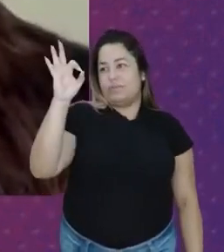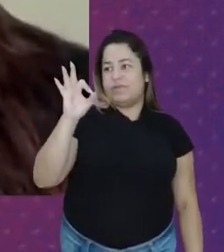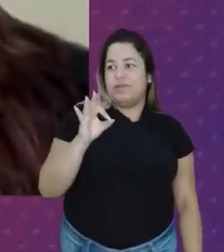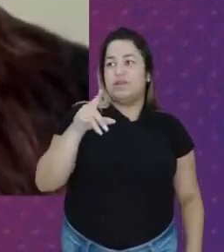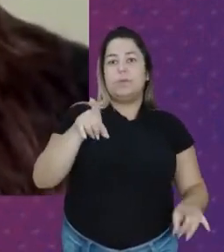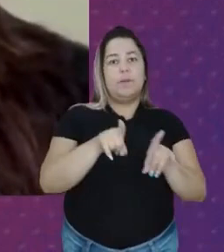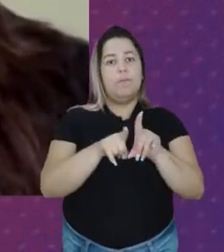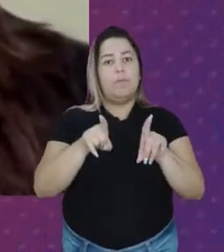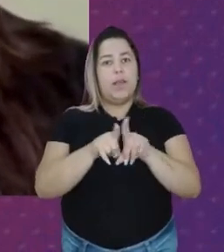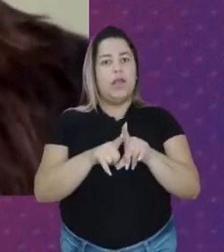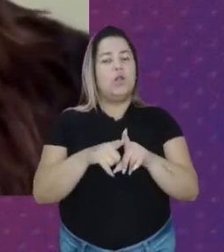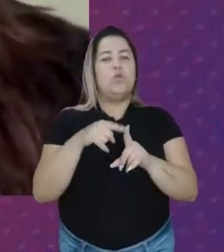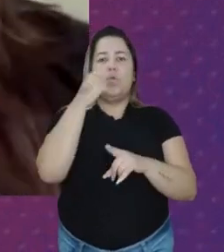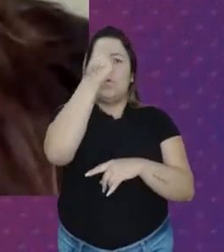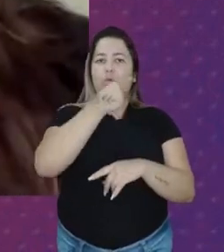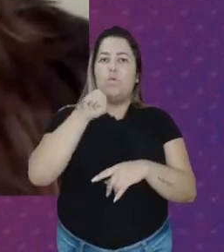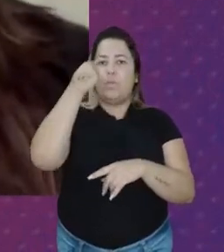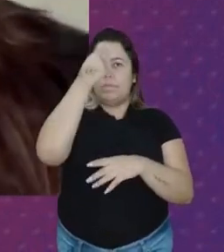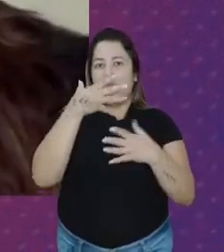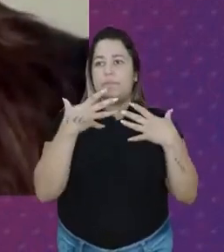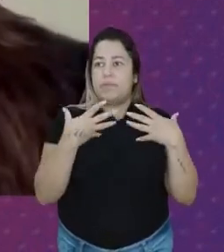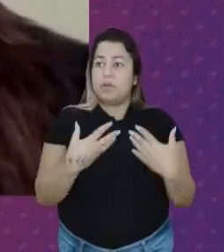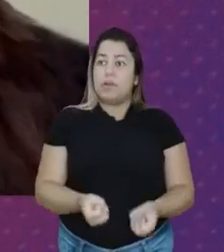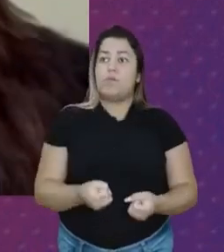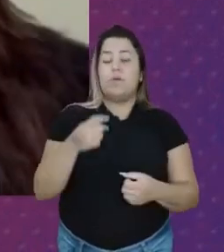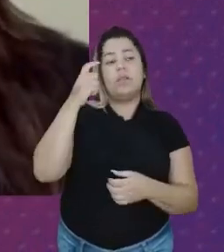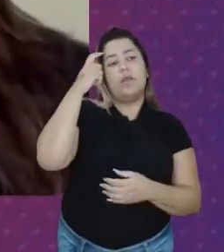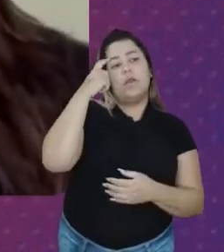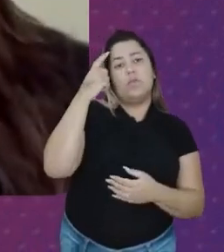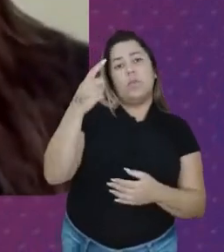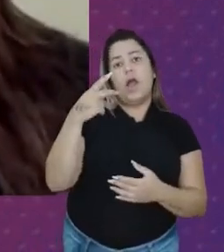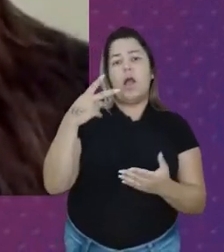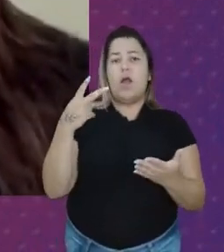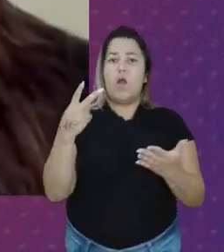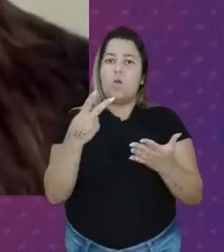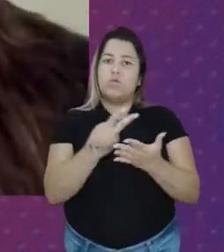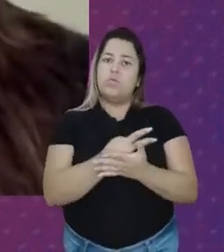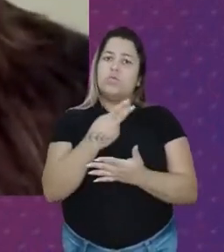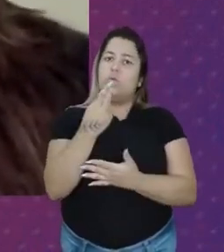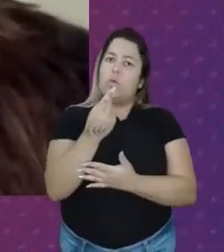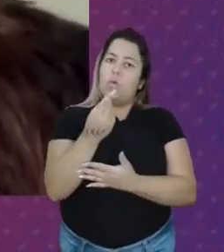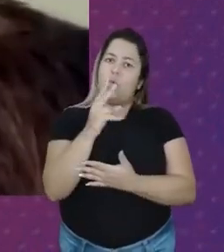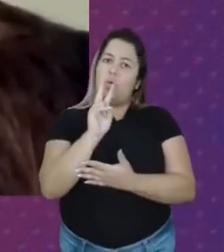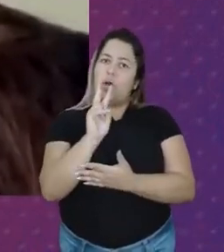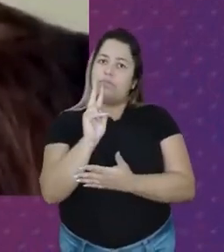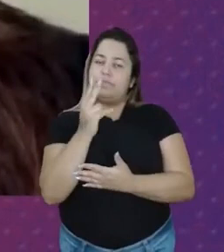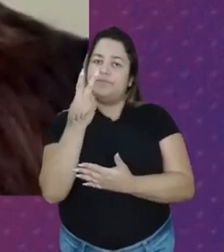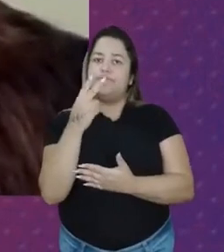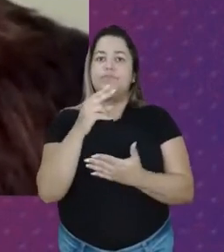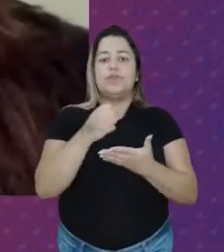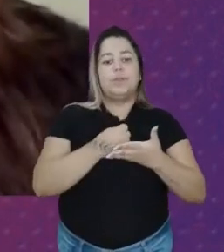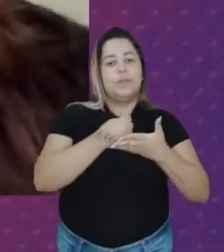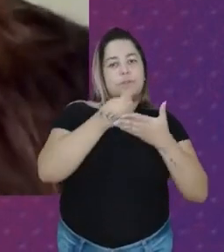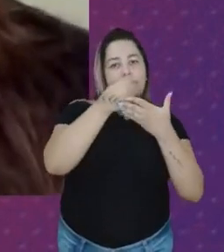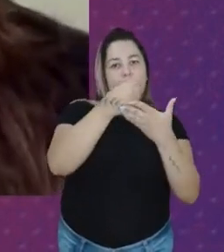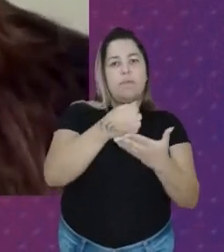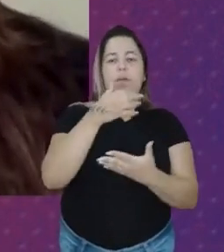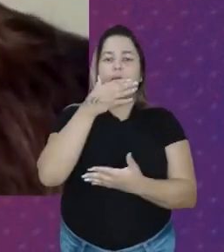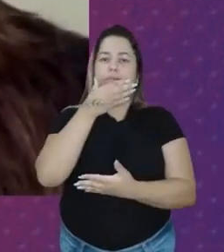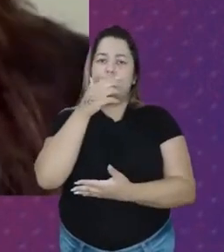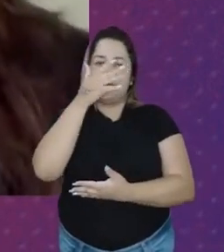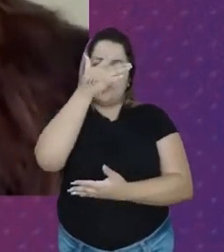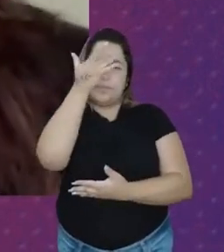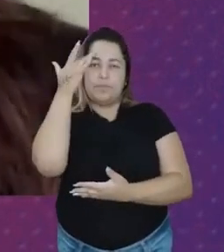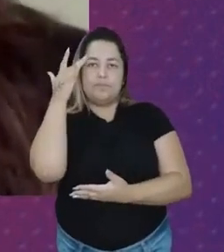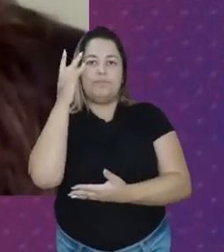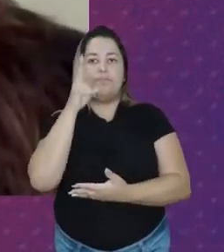dos valores recebidos, e os doadores vão ter alguma ideia do que está sendo cobrado também. Então, quem faz a doação, a pessoa física que faz a doação,